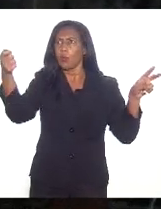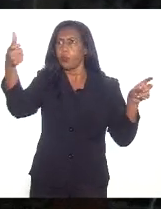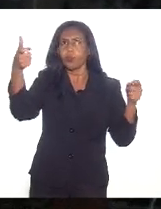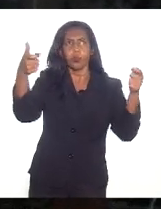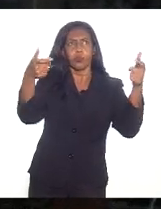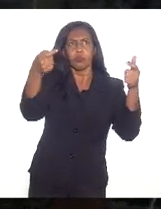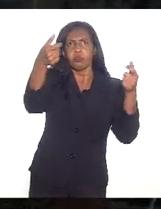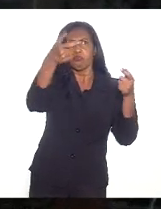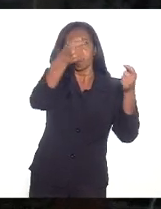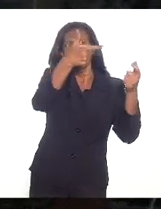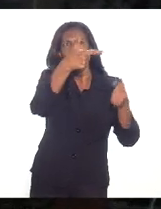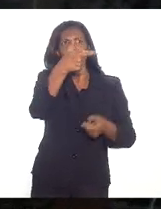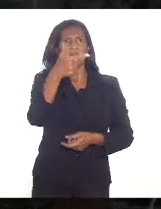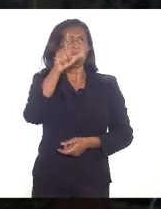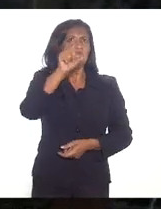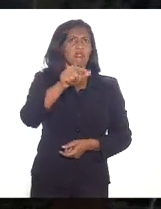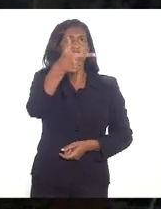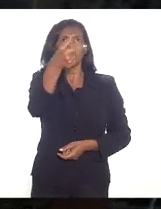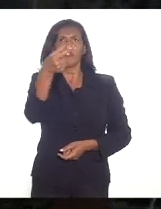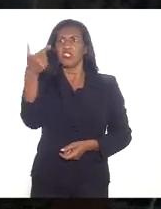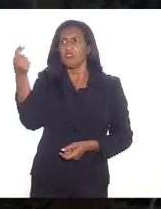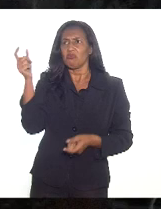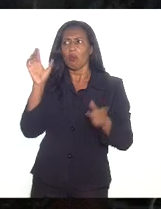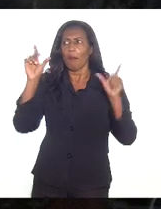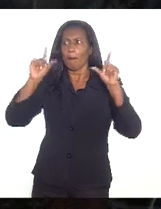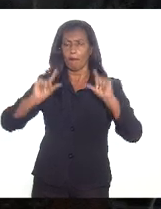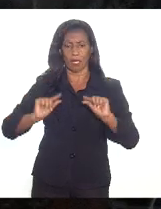menos que 20 por galeria.